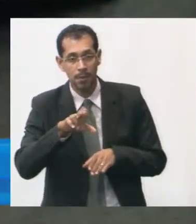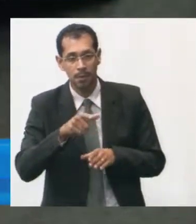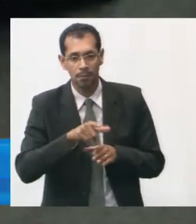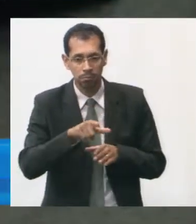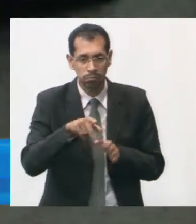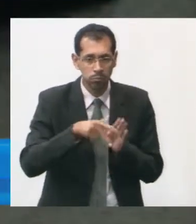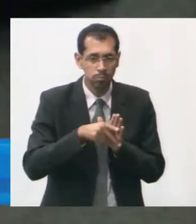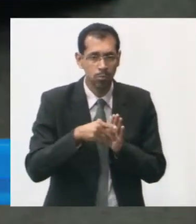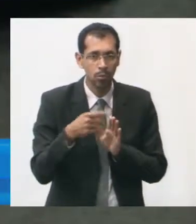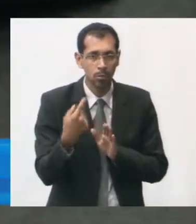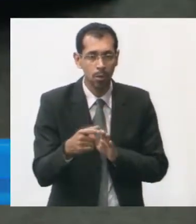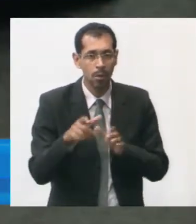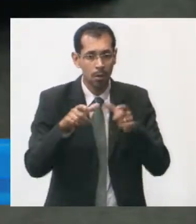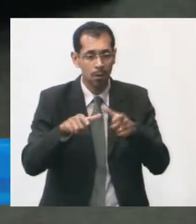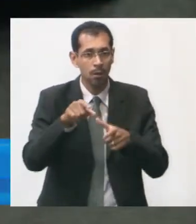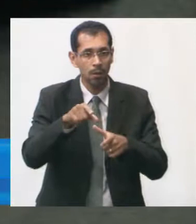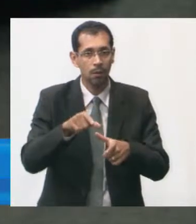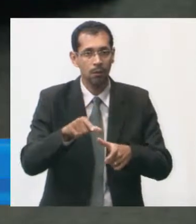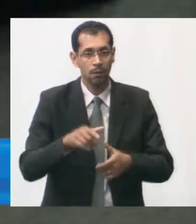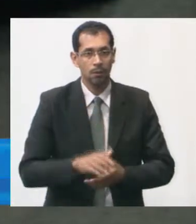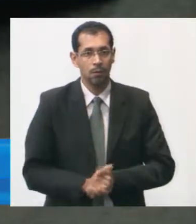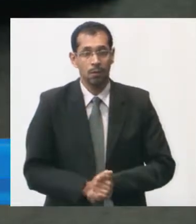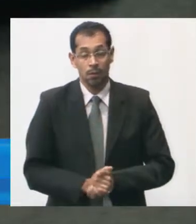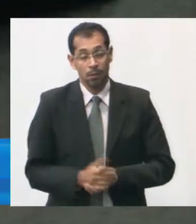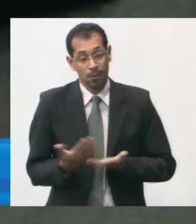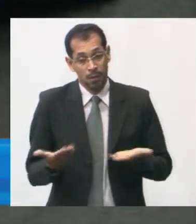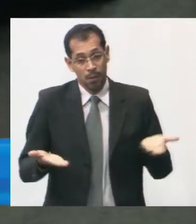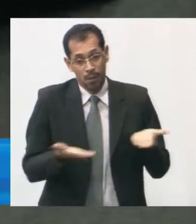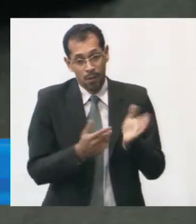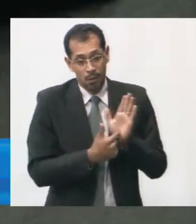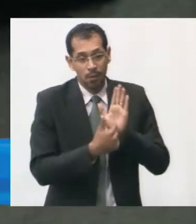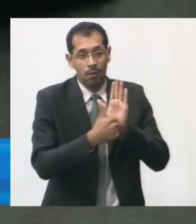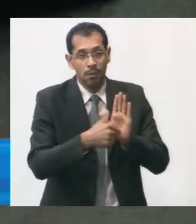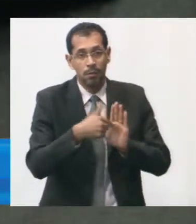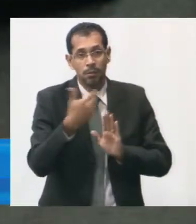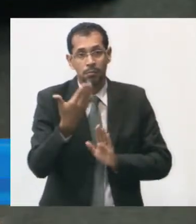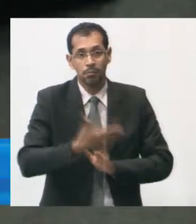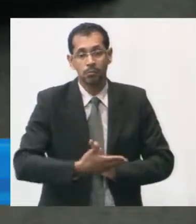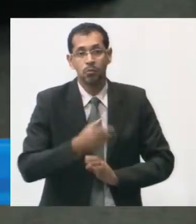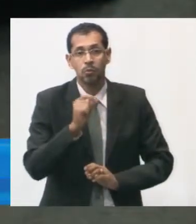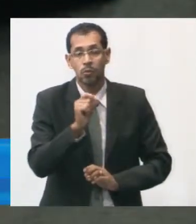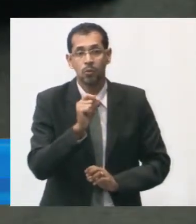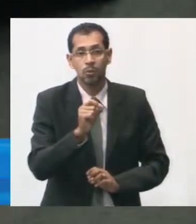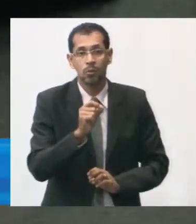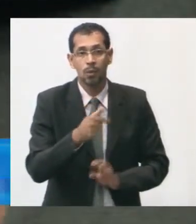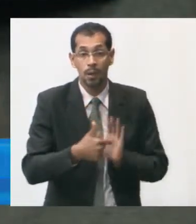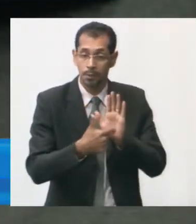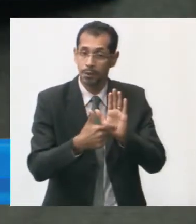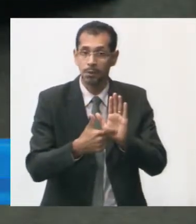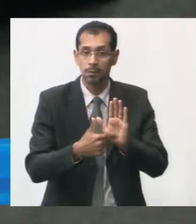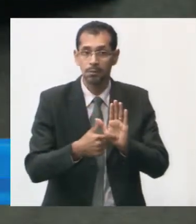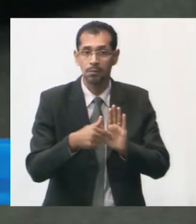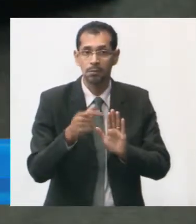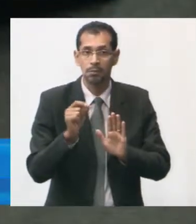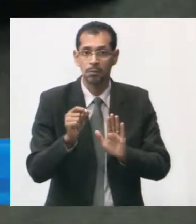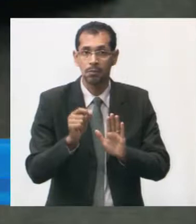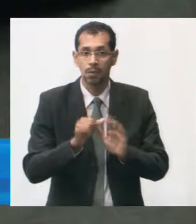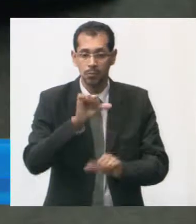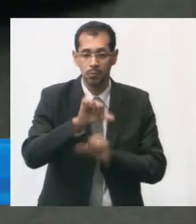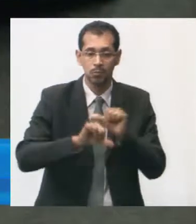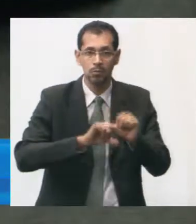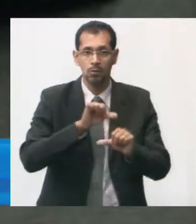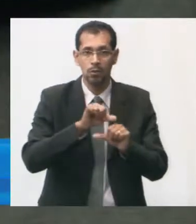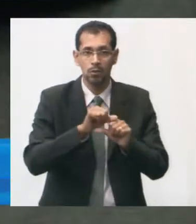aqui, apresento como merecedor de congratulações a troca do PIR em